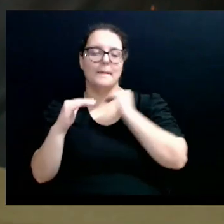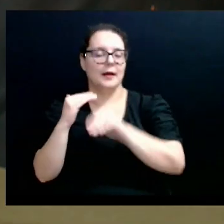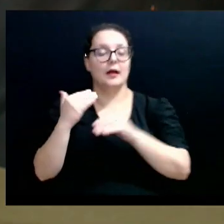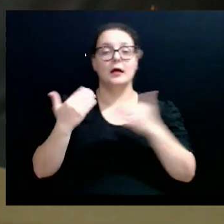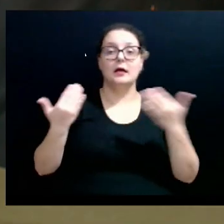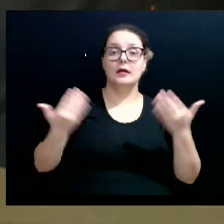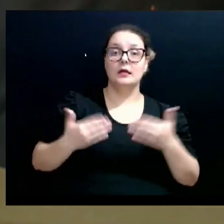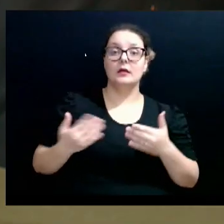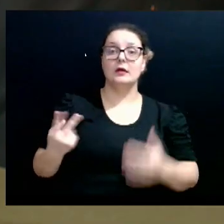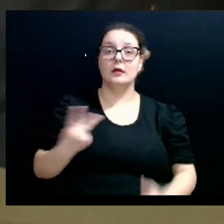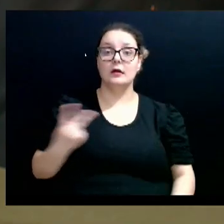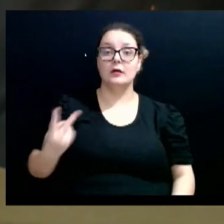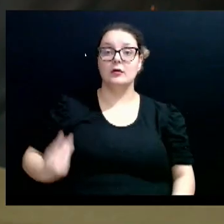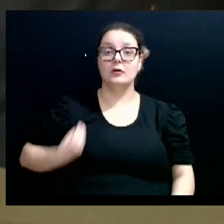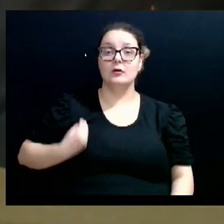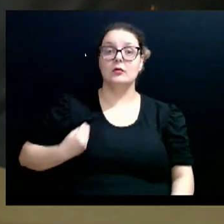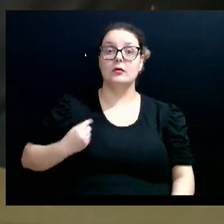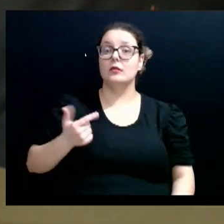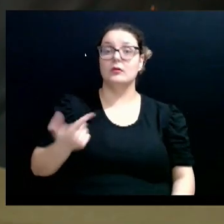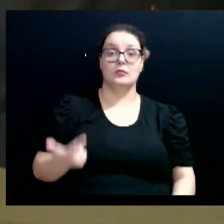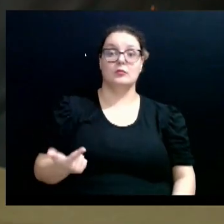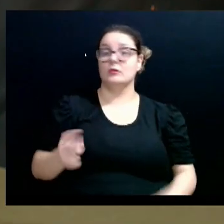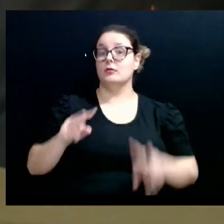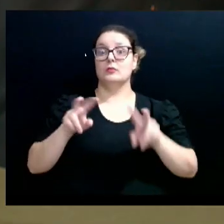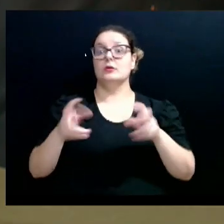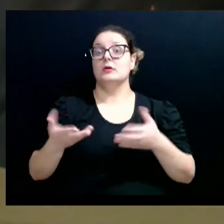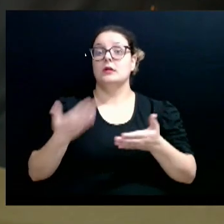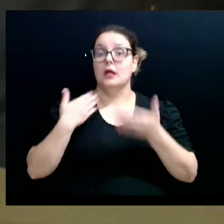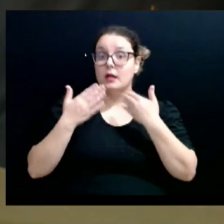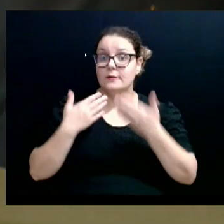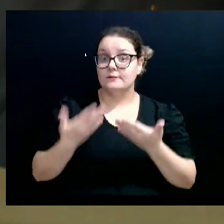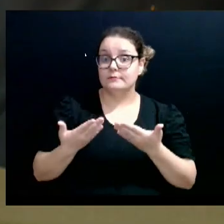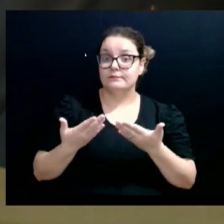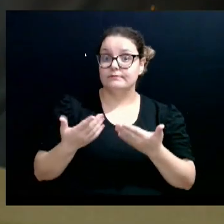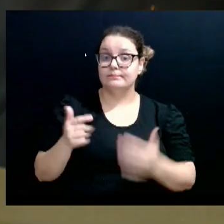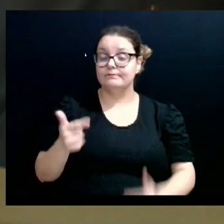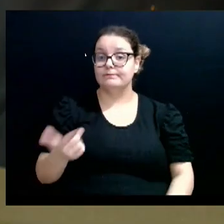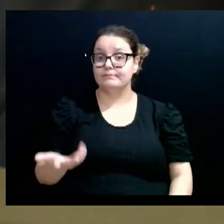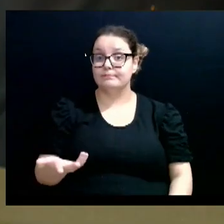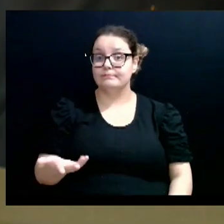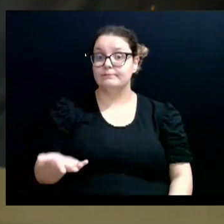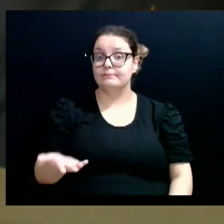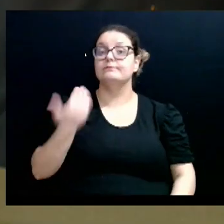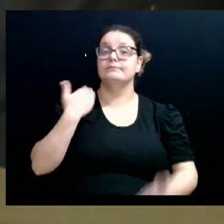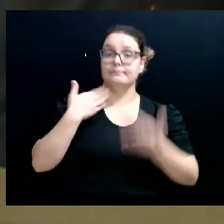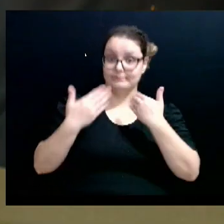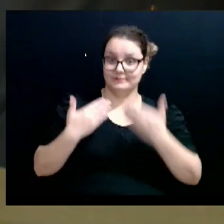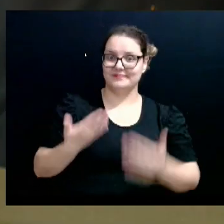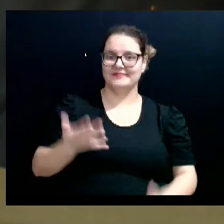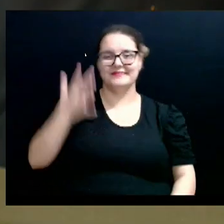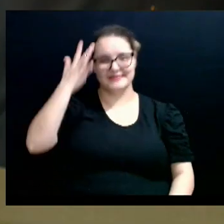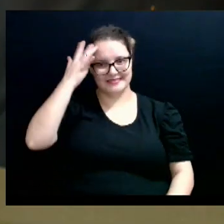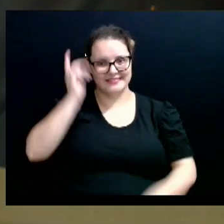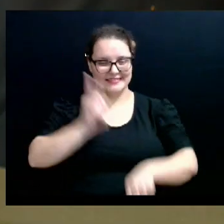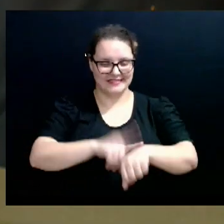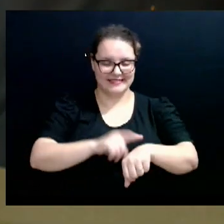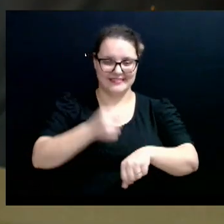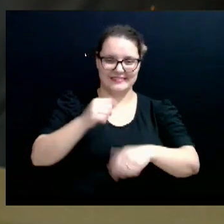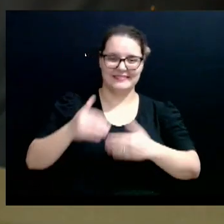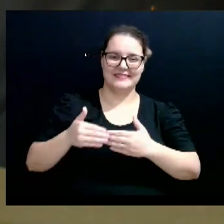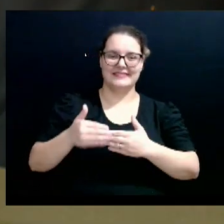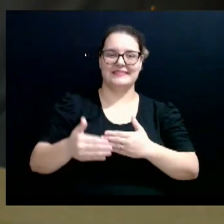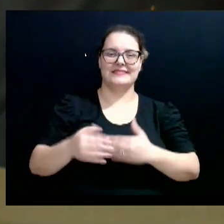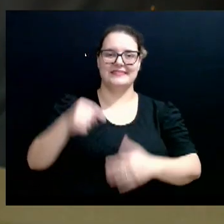juntos, não tem mais assunto, não tem mais conversa. Vamos conversar sobre isso? Amanhã, a partir das 8 da manhã, aqui no